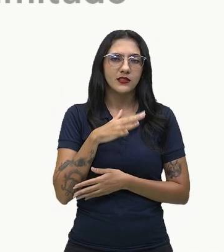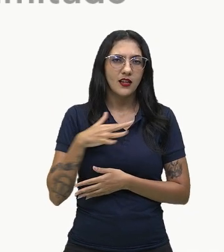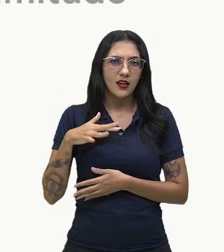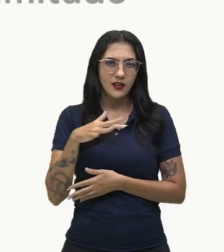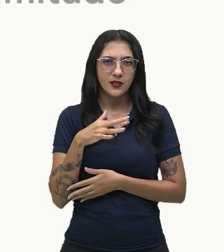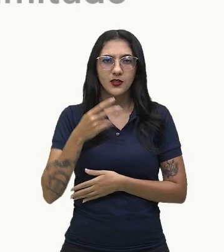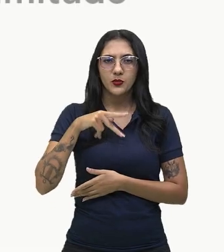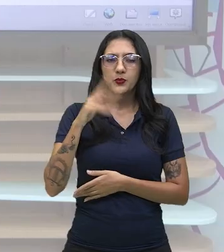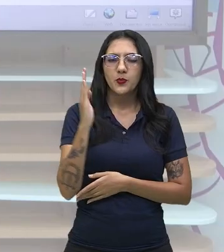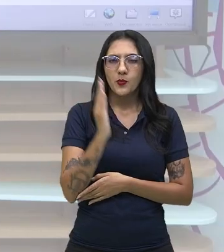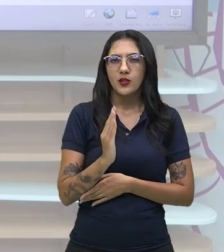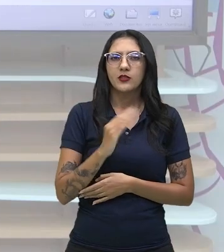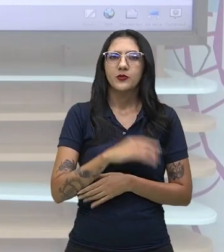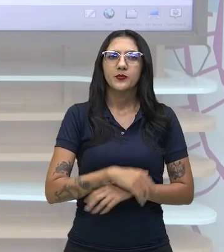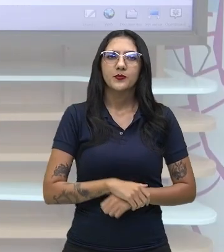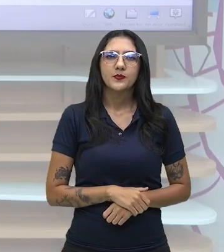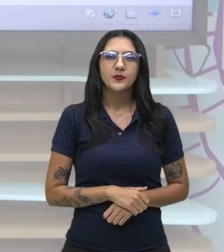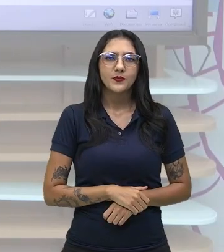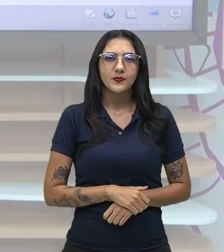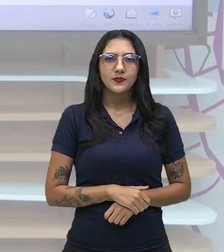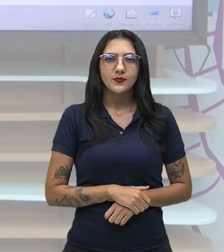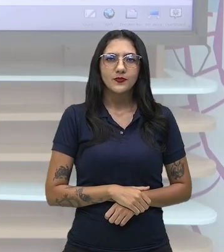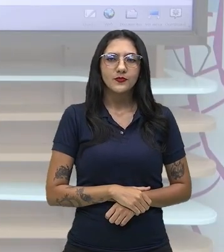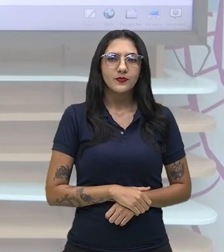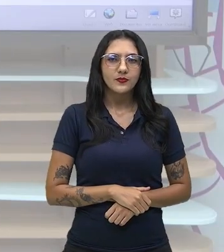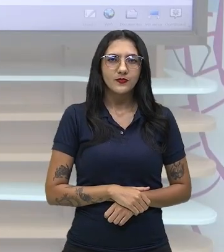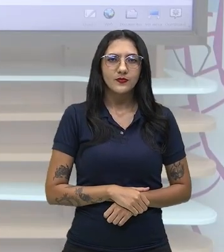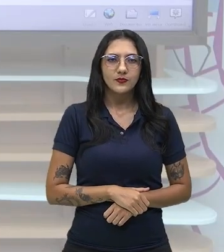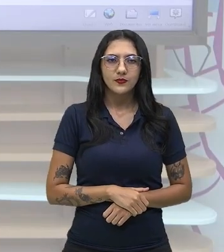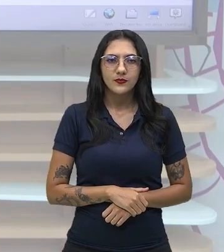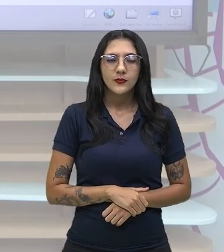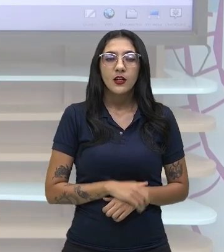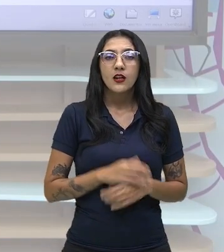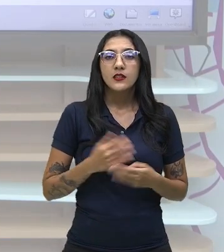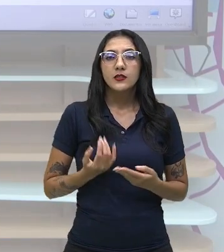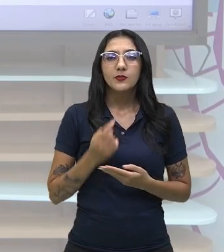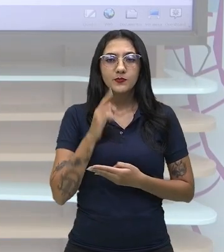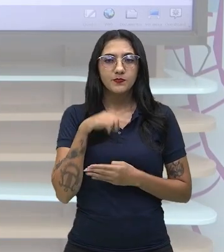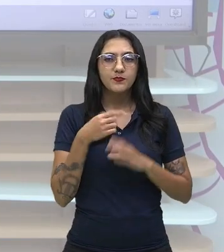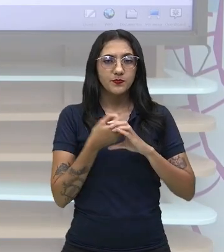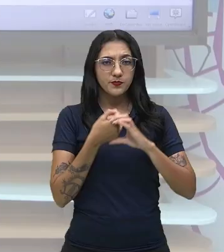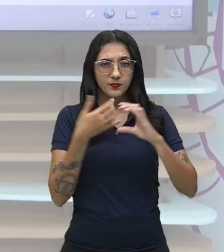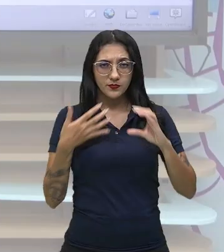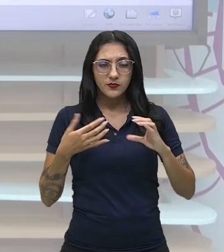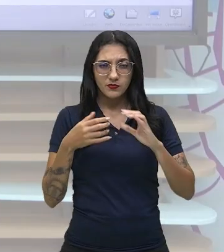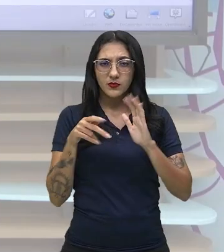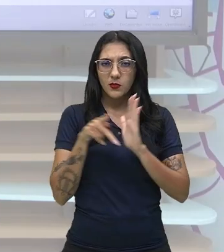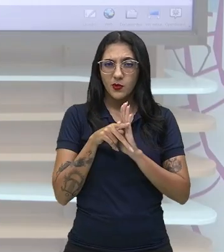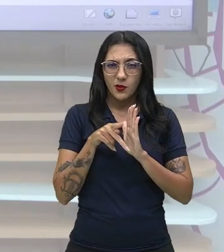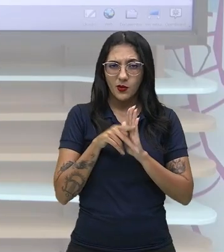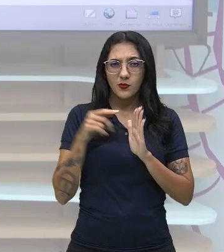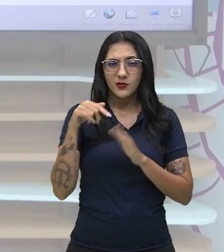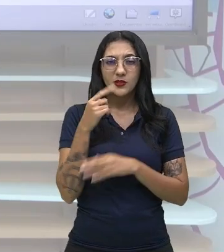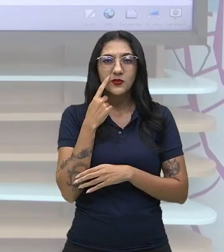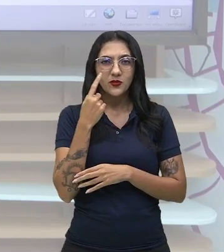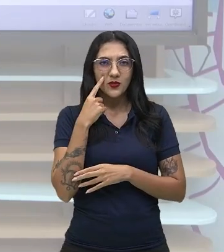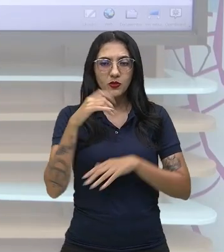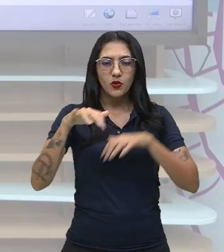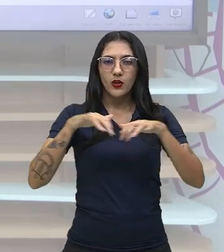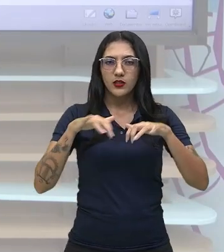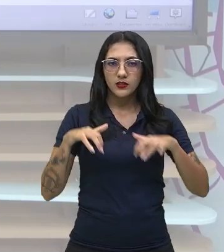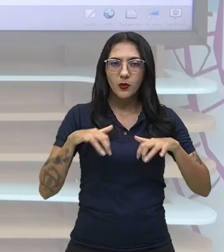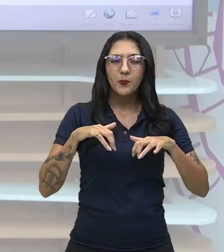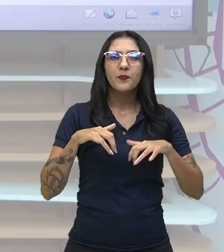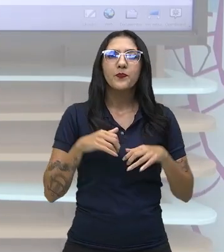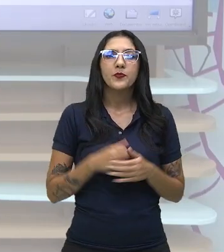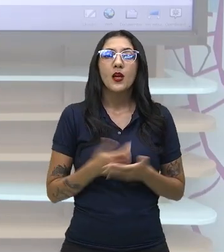aí do Brasil. Então, nesse aspecto de regionalização, nesse aspecto de divisão, eu vou